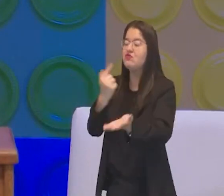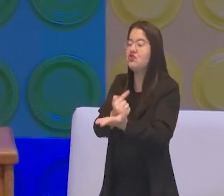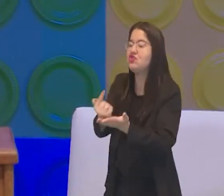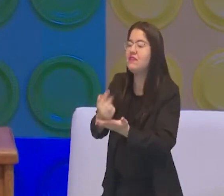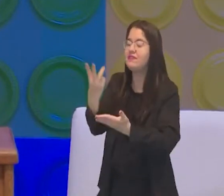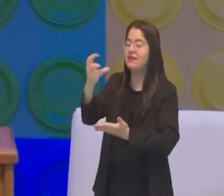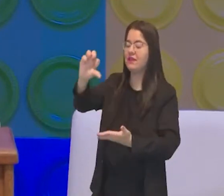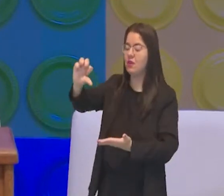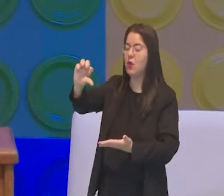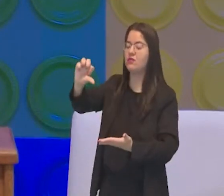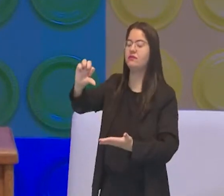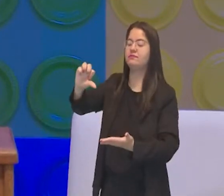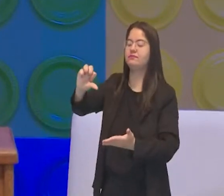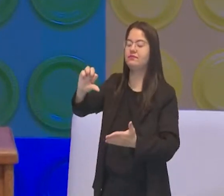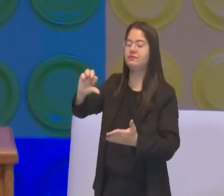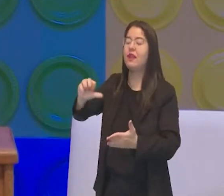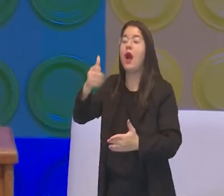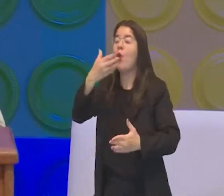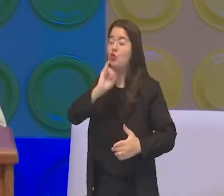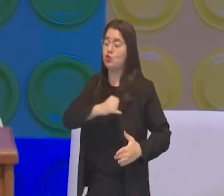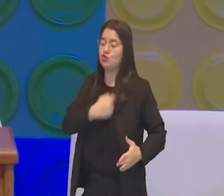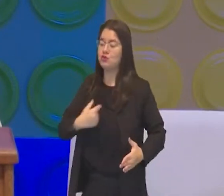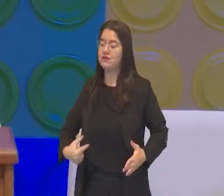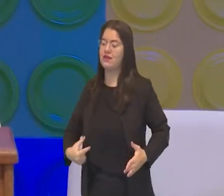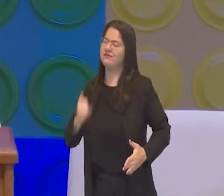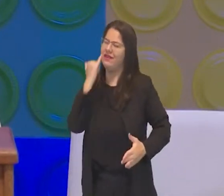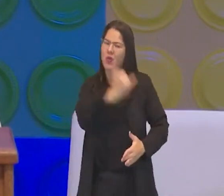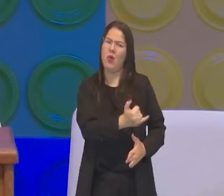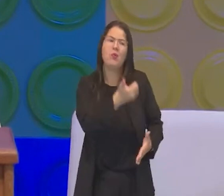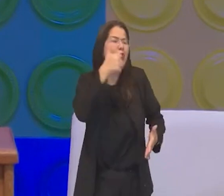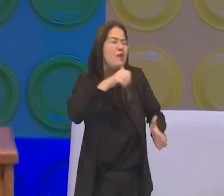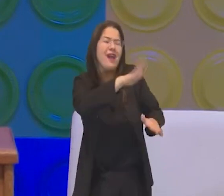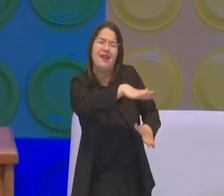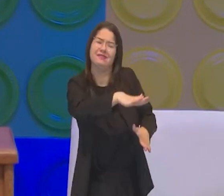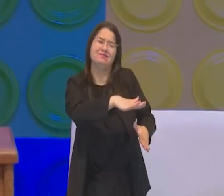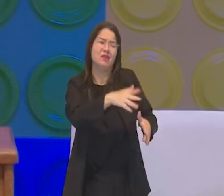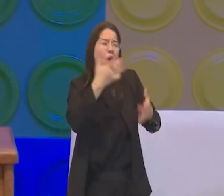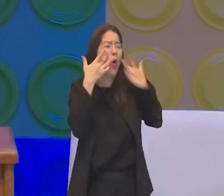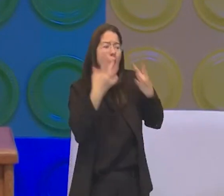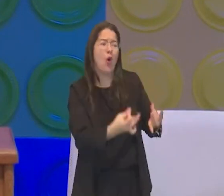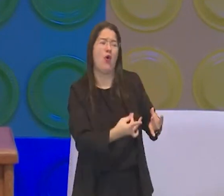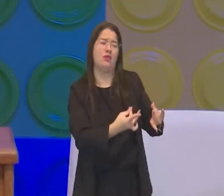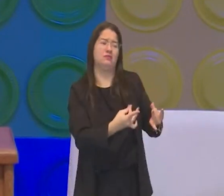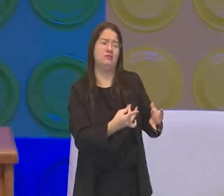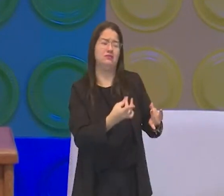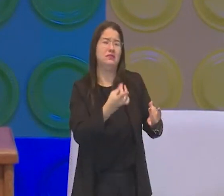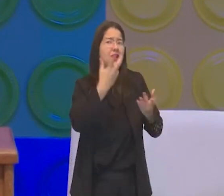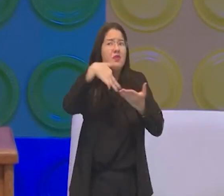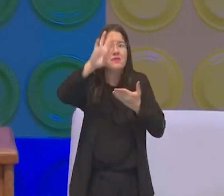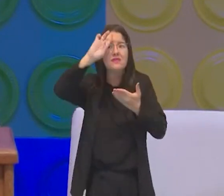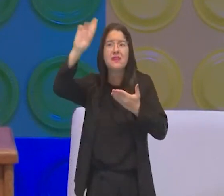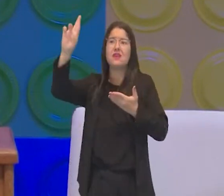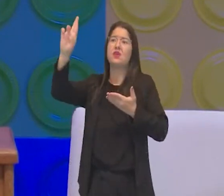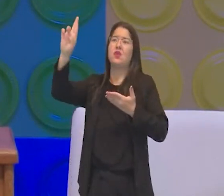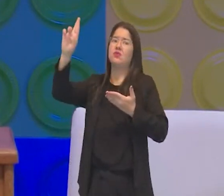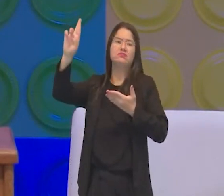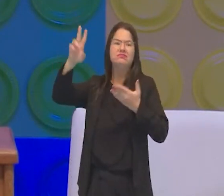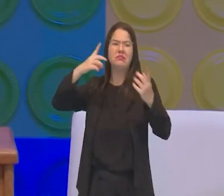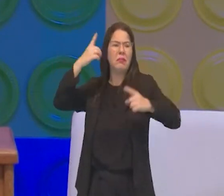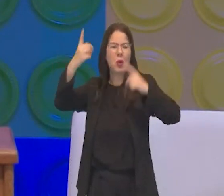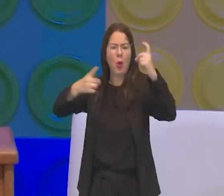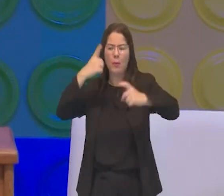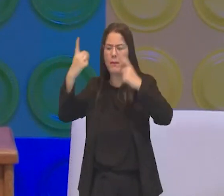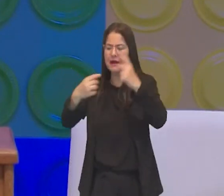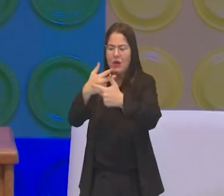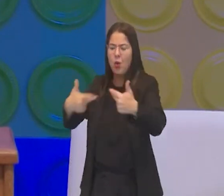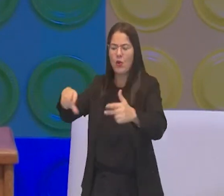Gênesis 39. Escute, o meu Senhor não se preocupa com nada do que existe nessa casa, porque